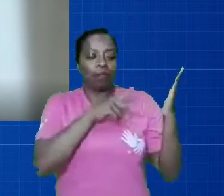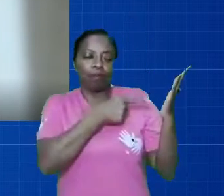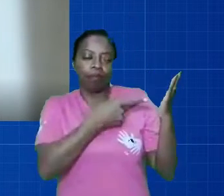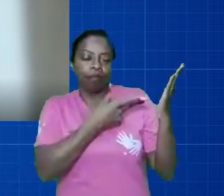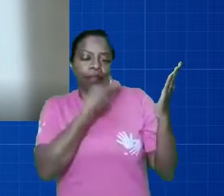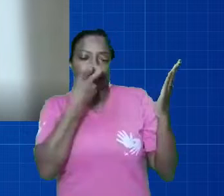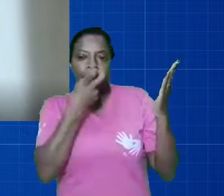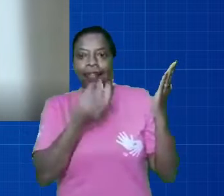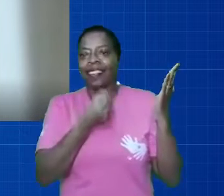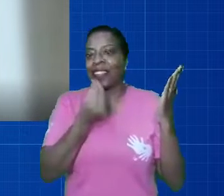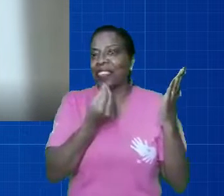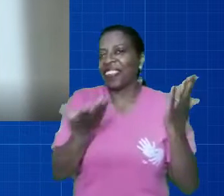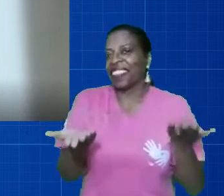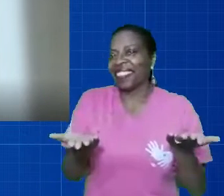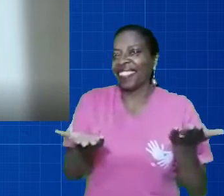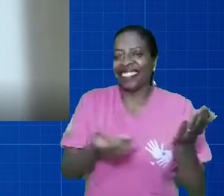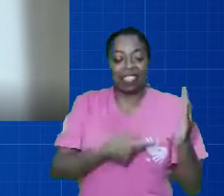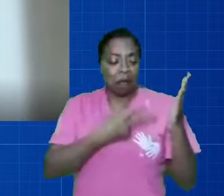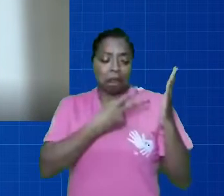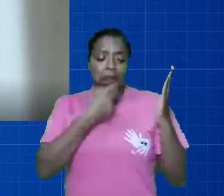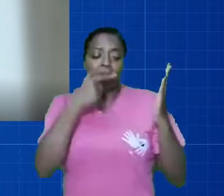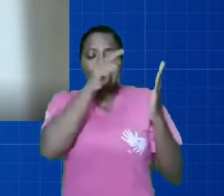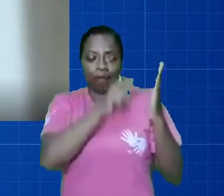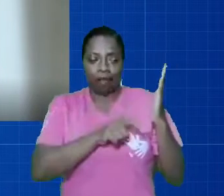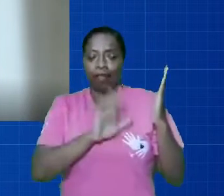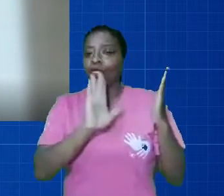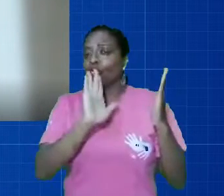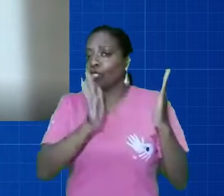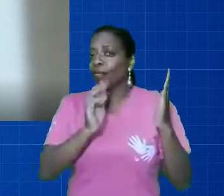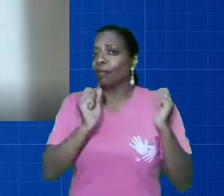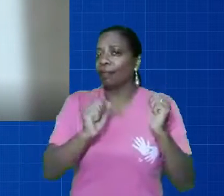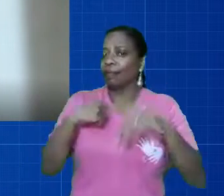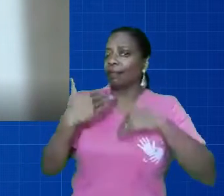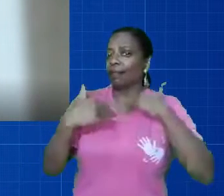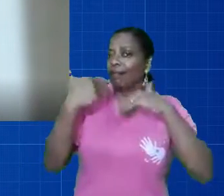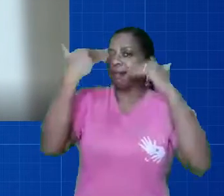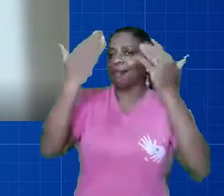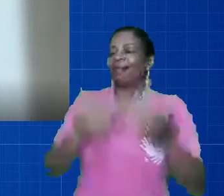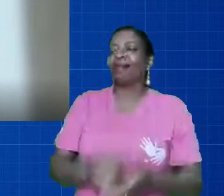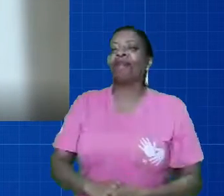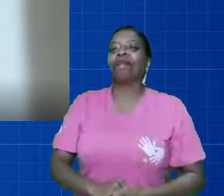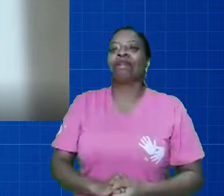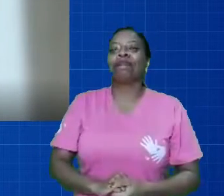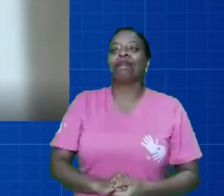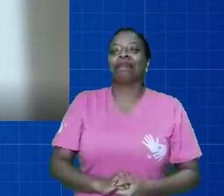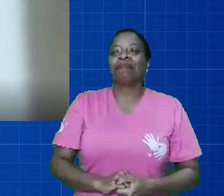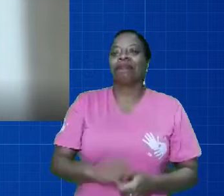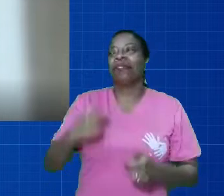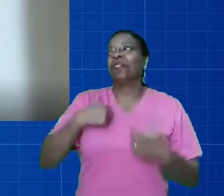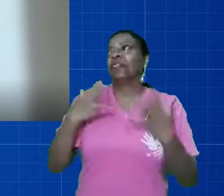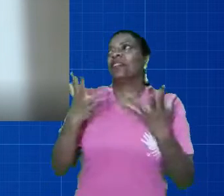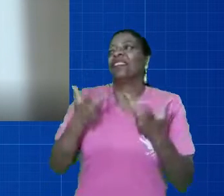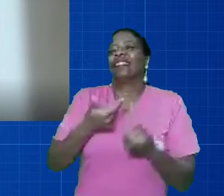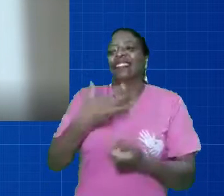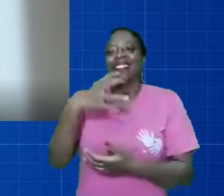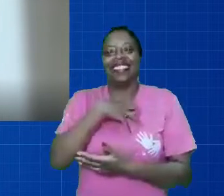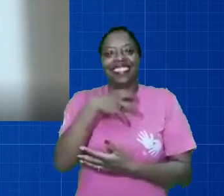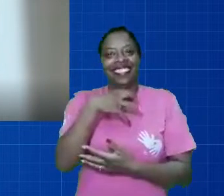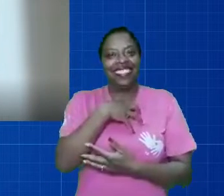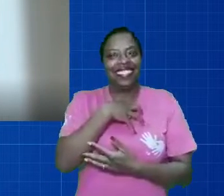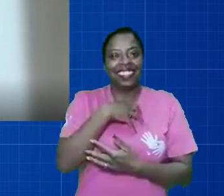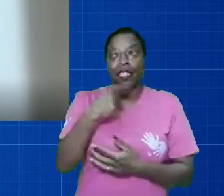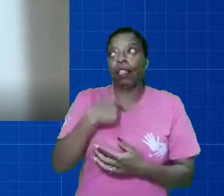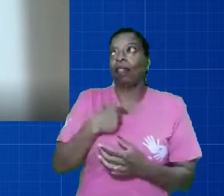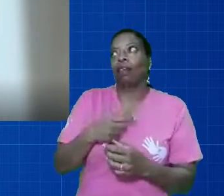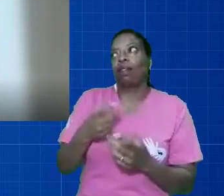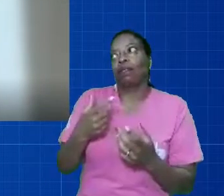apresentação que a coisa se movimenta. maravilhada aqui. Estou tentando ficar